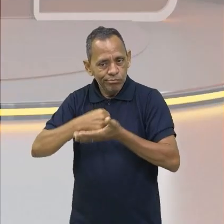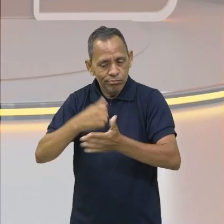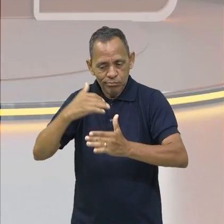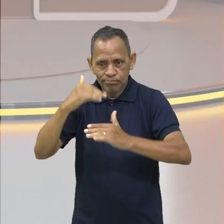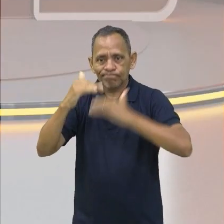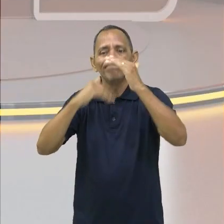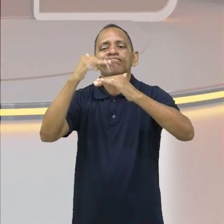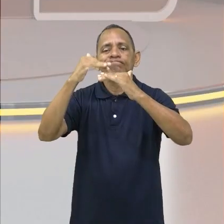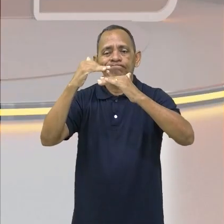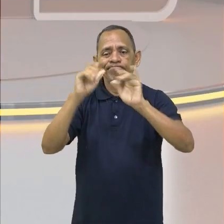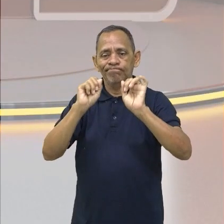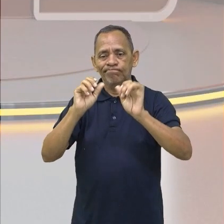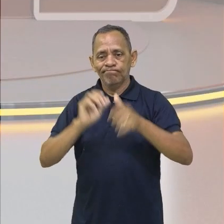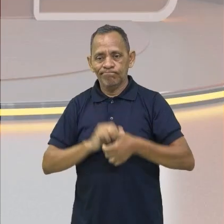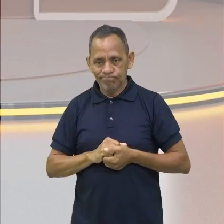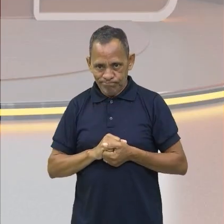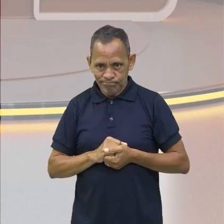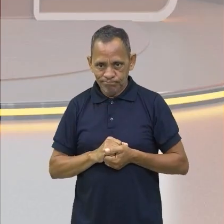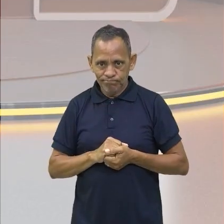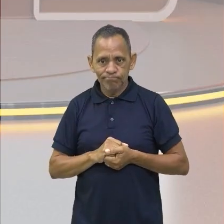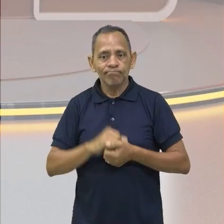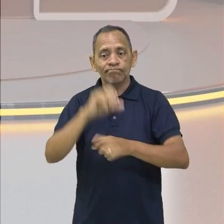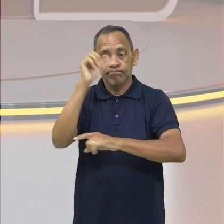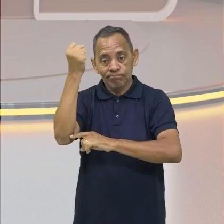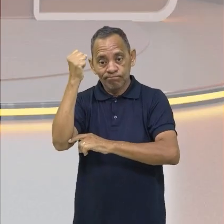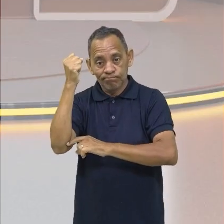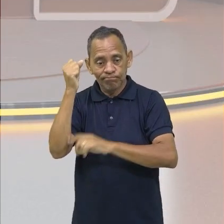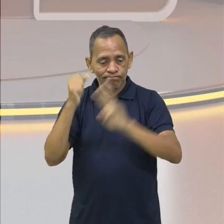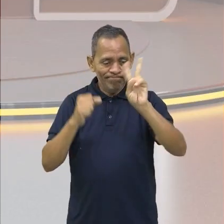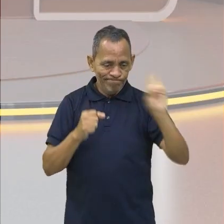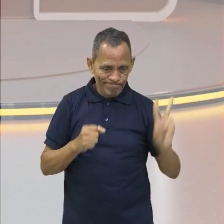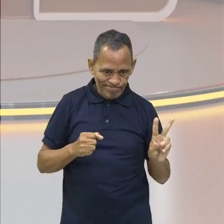desenvolvimento, tá, tanto da Argentina, da